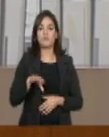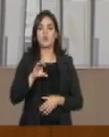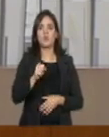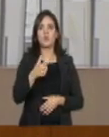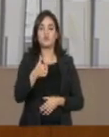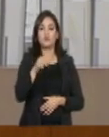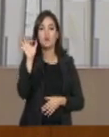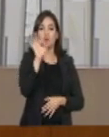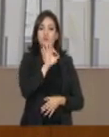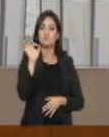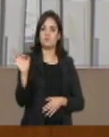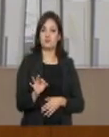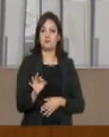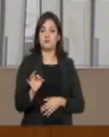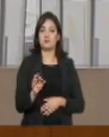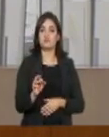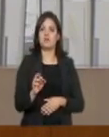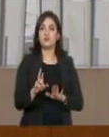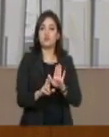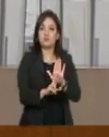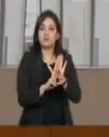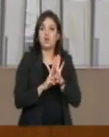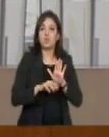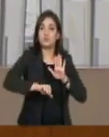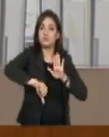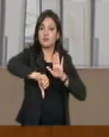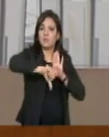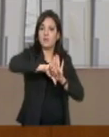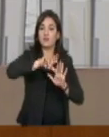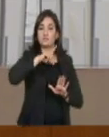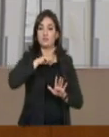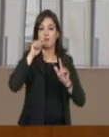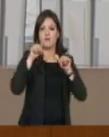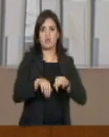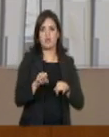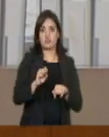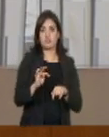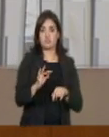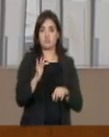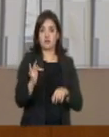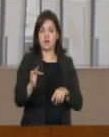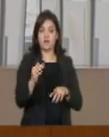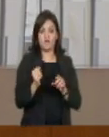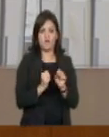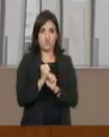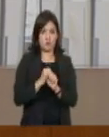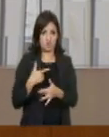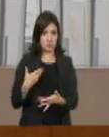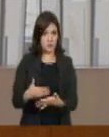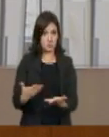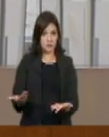82% dos recursos criminais que transitaram em julgado no Supremo Tribunal Federal nos últimos anos,